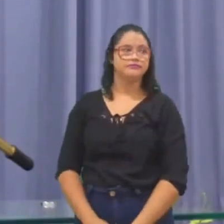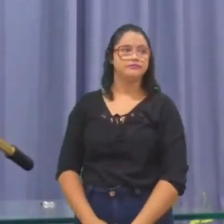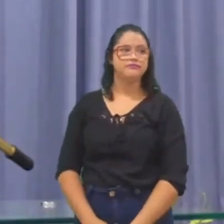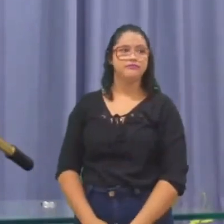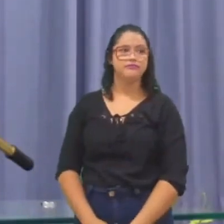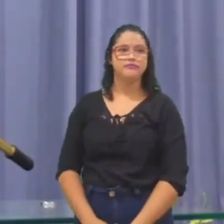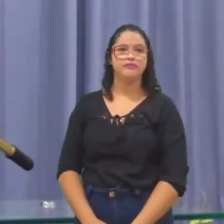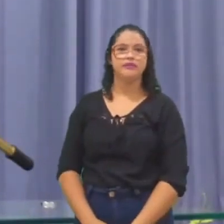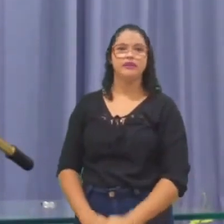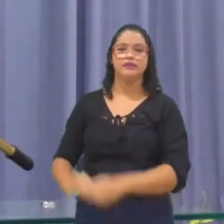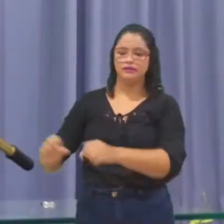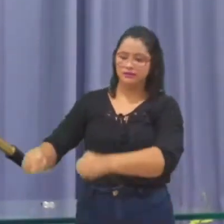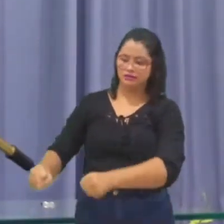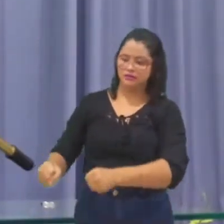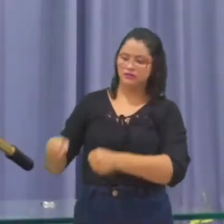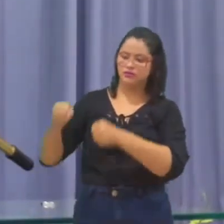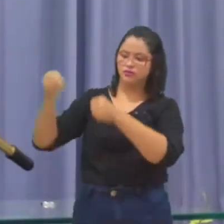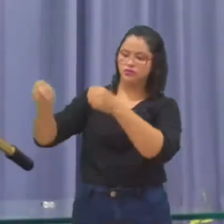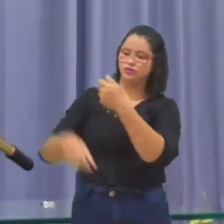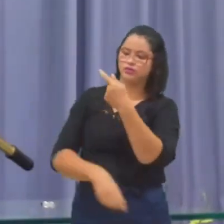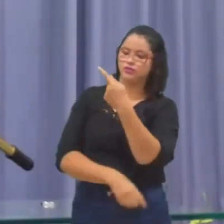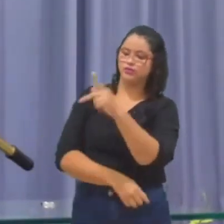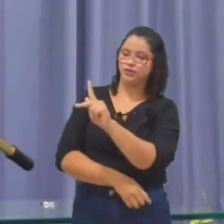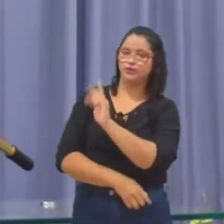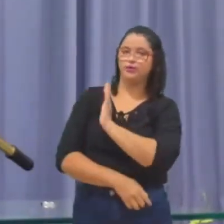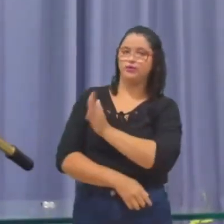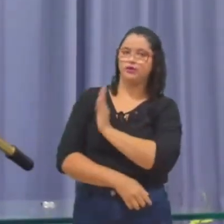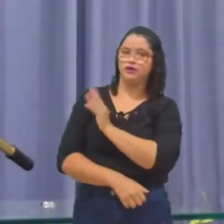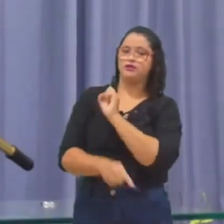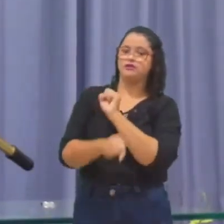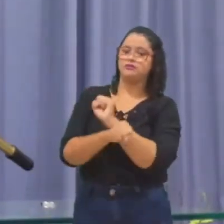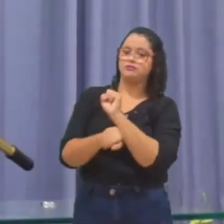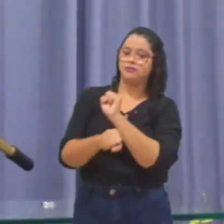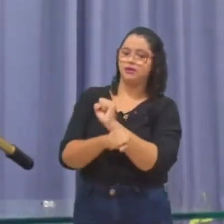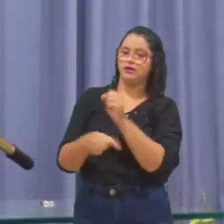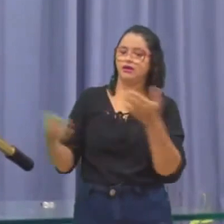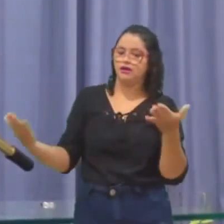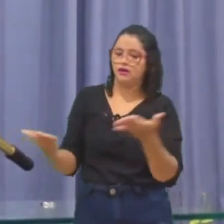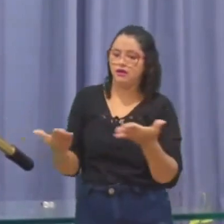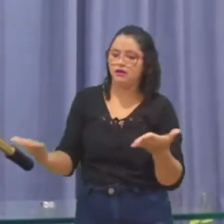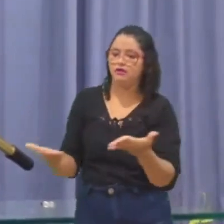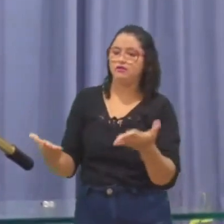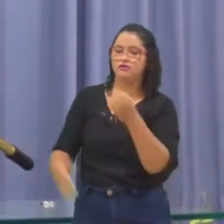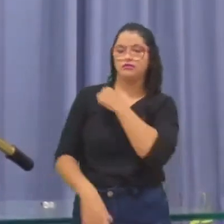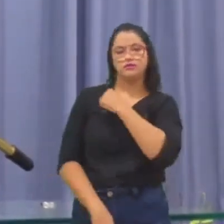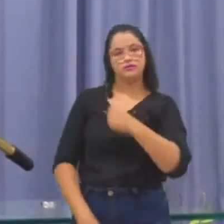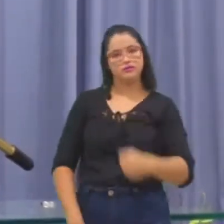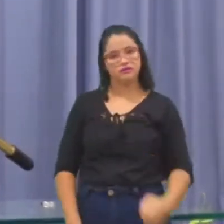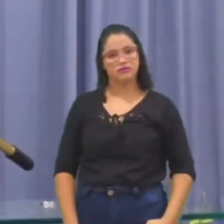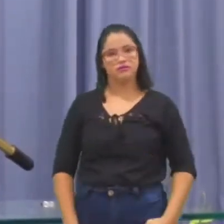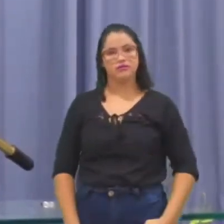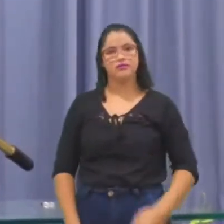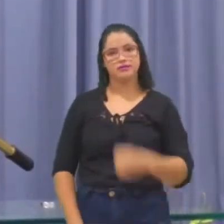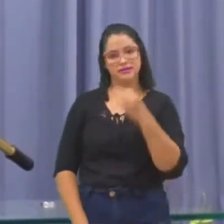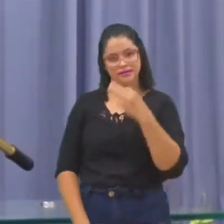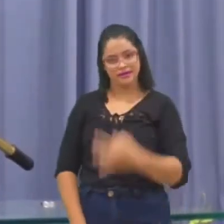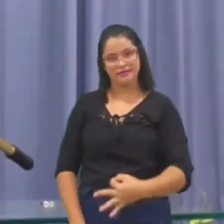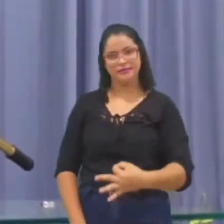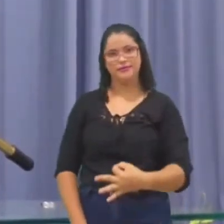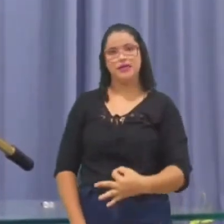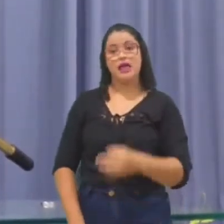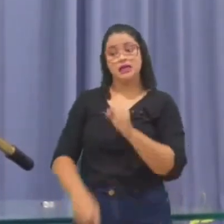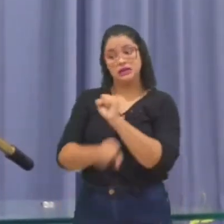E fortifique-se o teu coração. Espera, pois, pelo Senhor. Espera